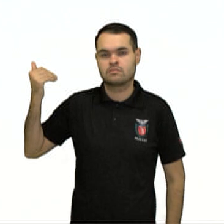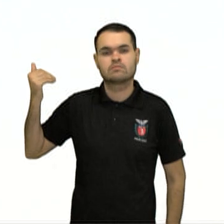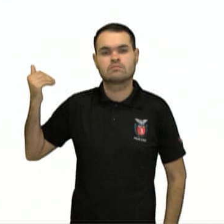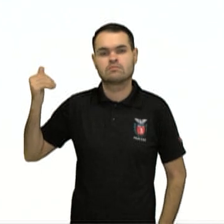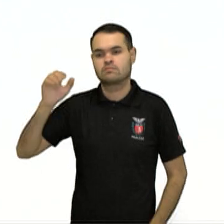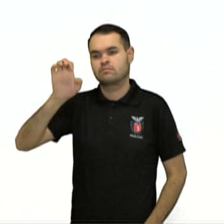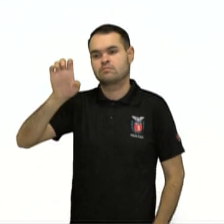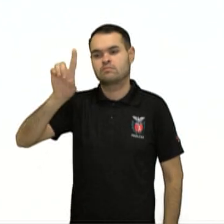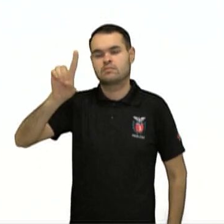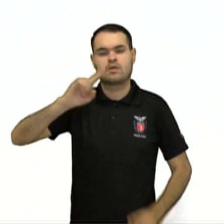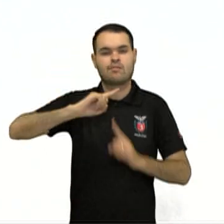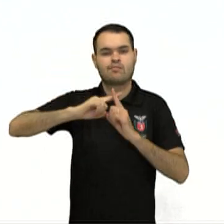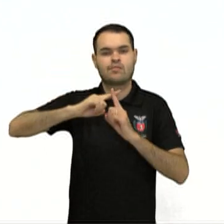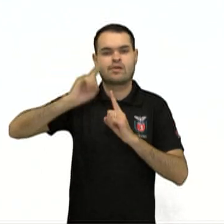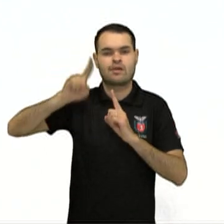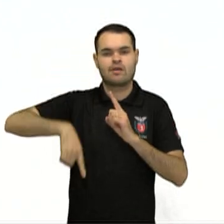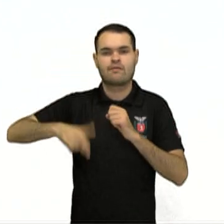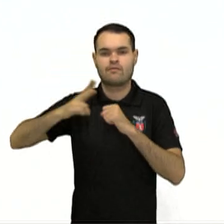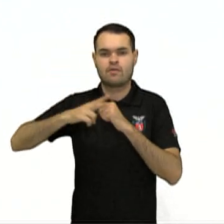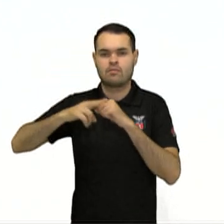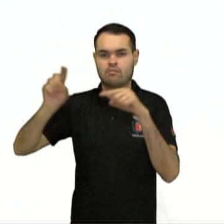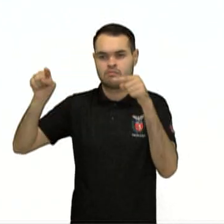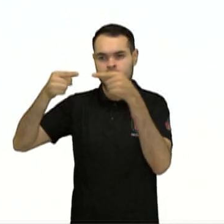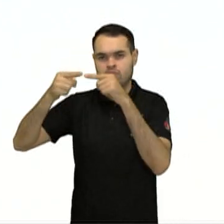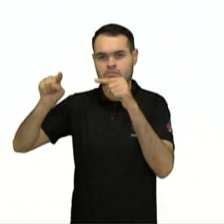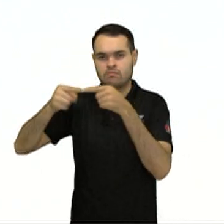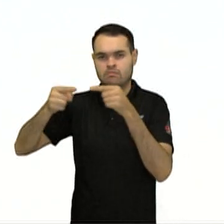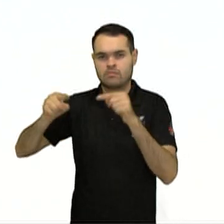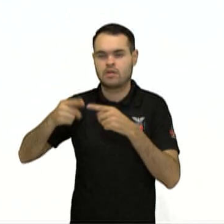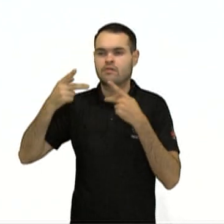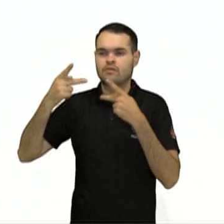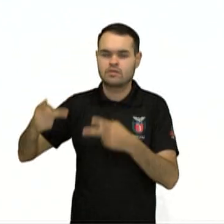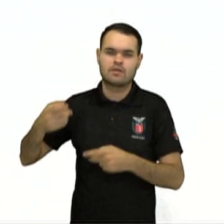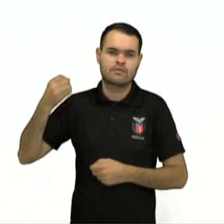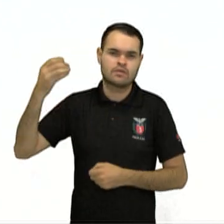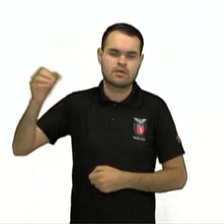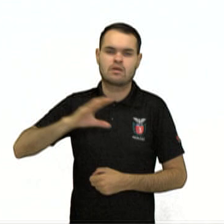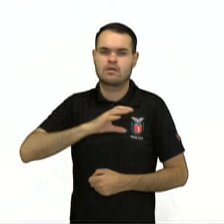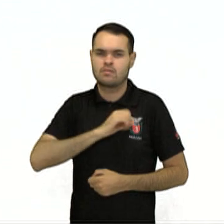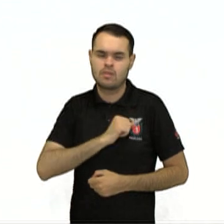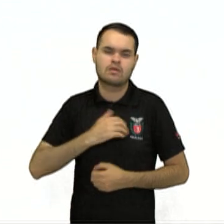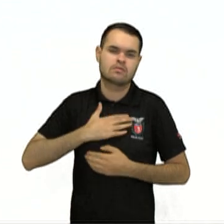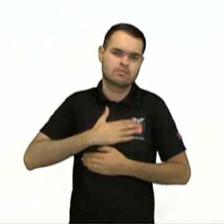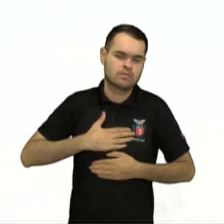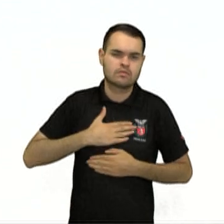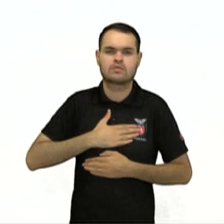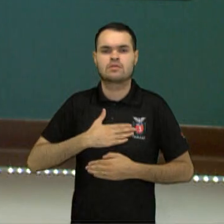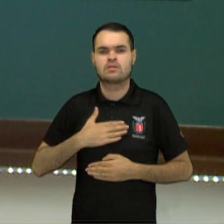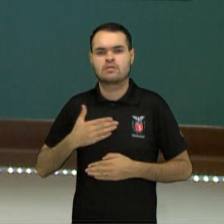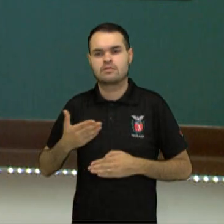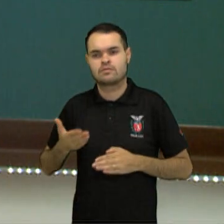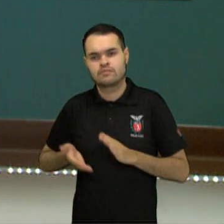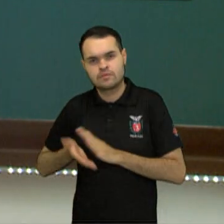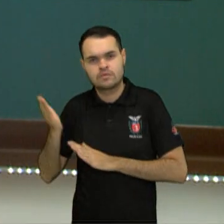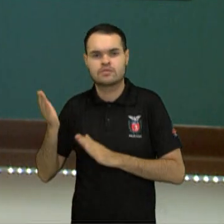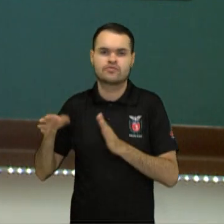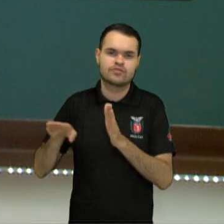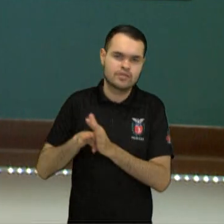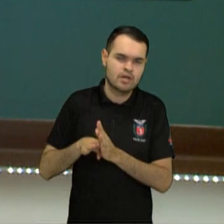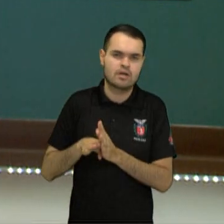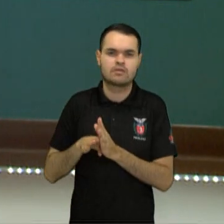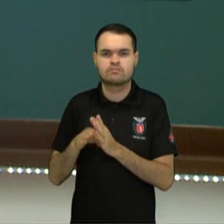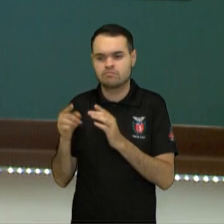com ed porque são regulares. Os verbos visitar, viajar, amar, andar, alugar, esperar, gostar e checar. São esses